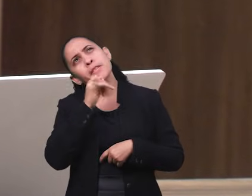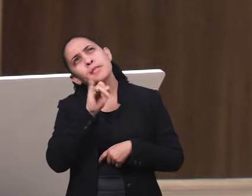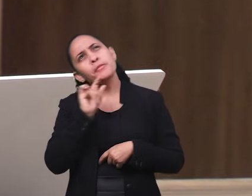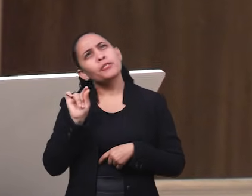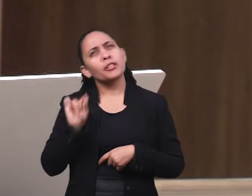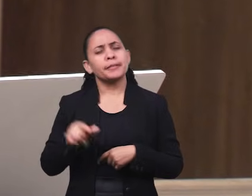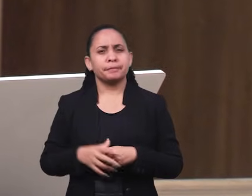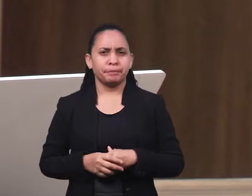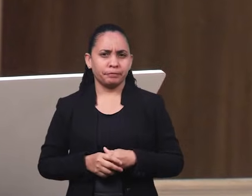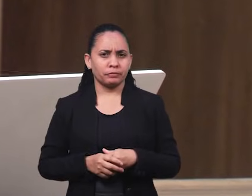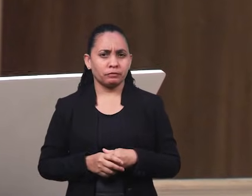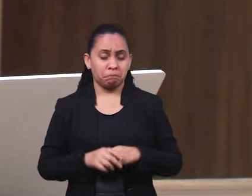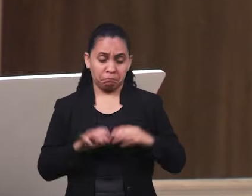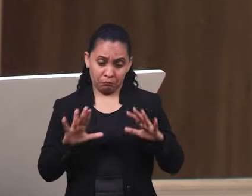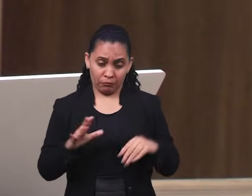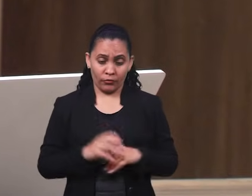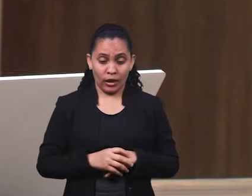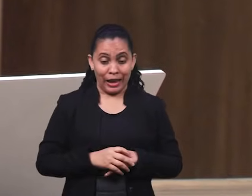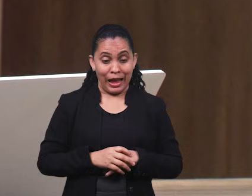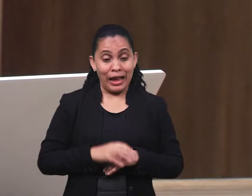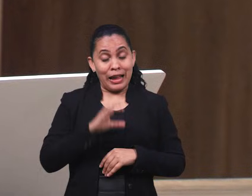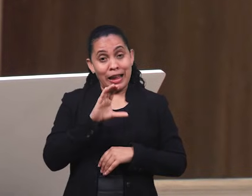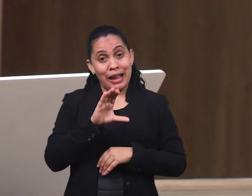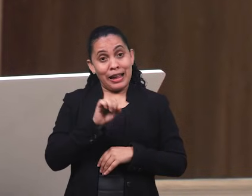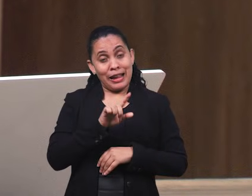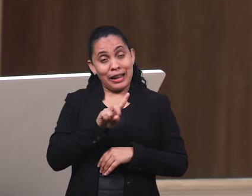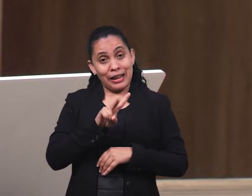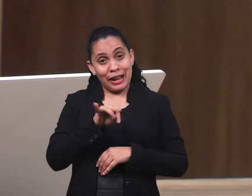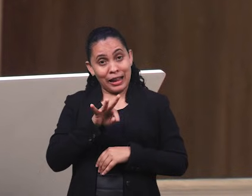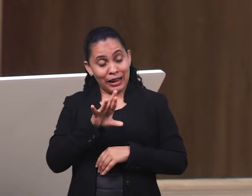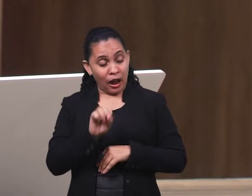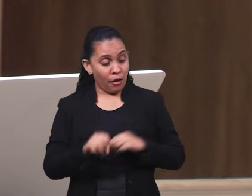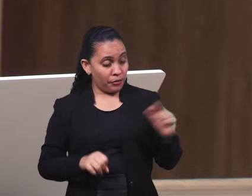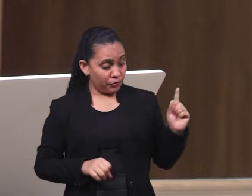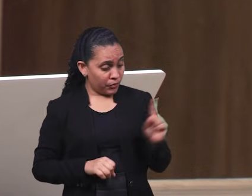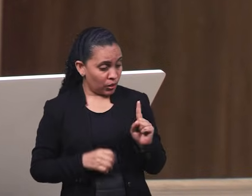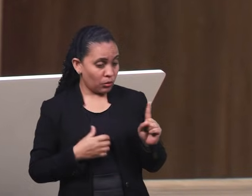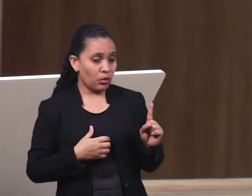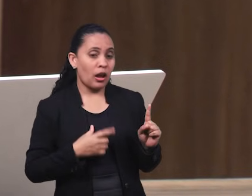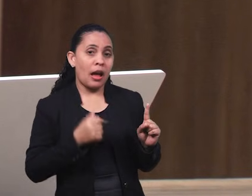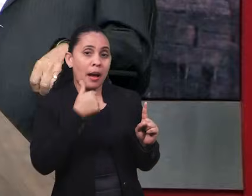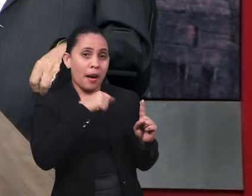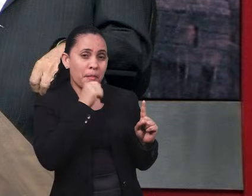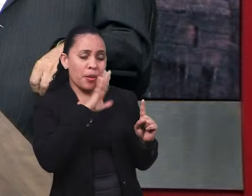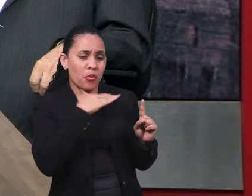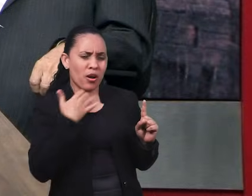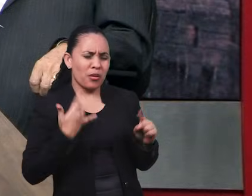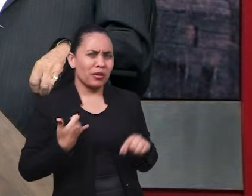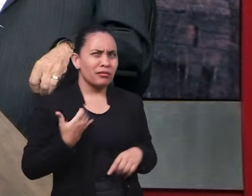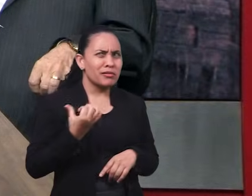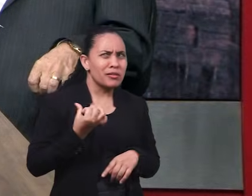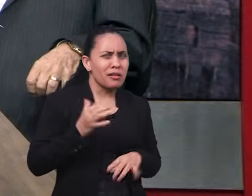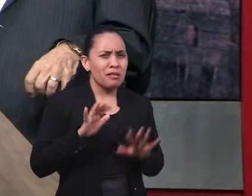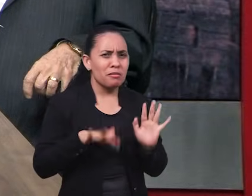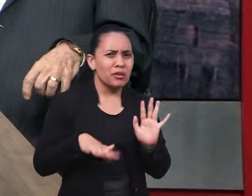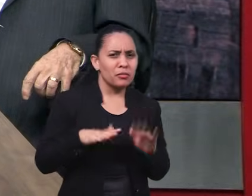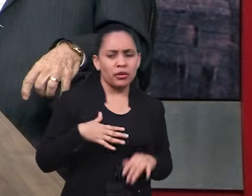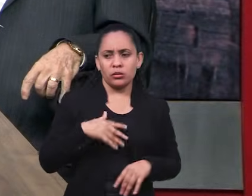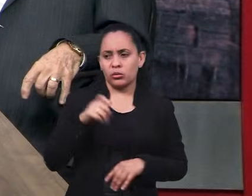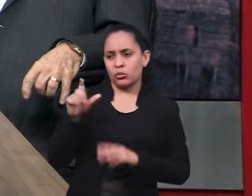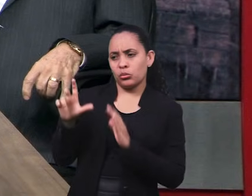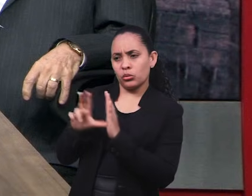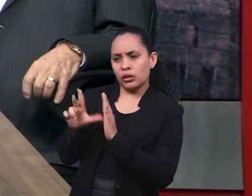assim, embora Calvino ele perdeu a mãe bem cedo, 5, 6 anos de idade perdeu a mãe,